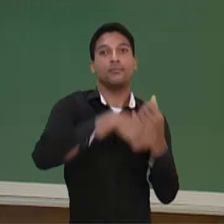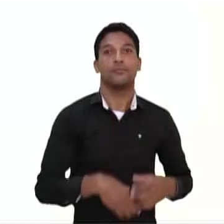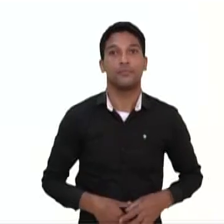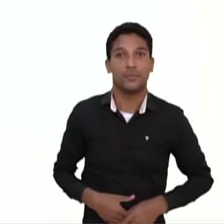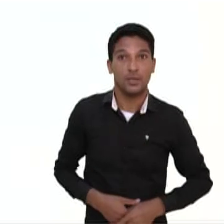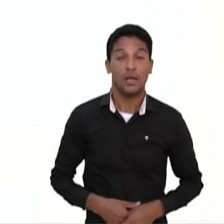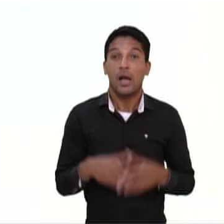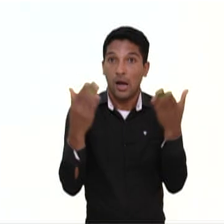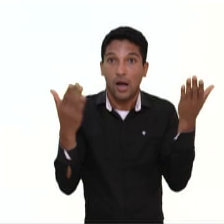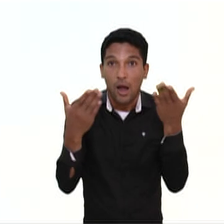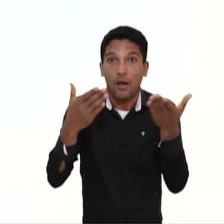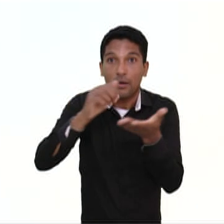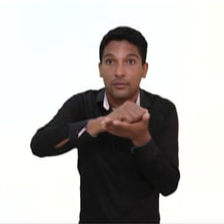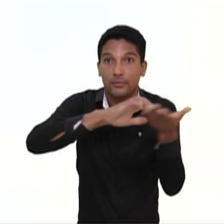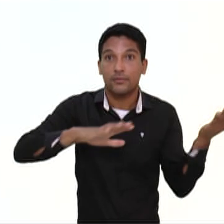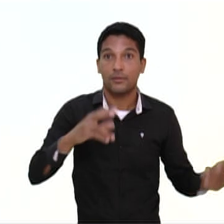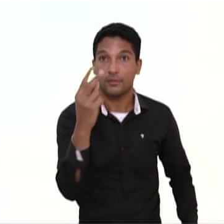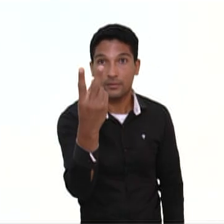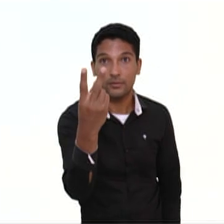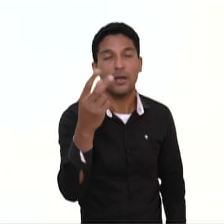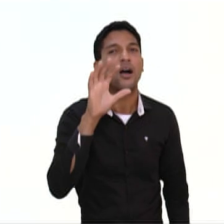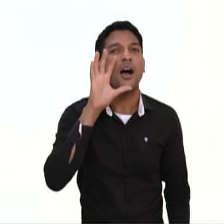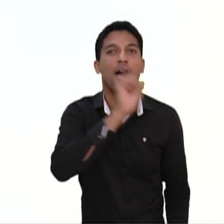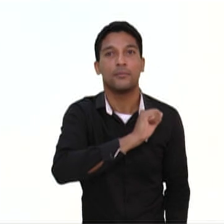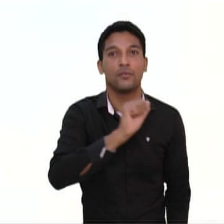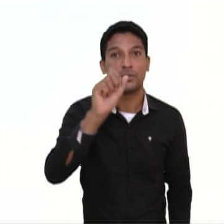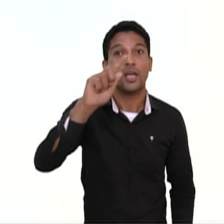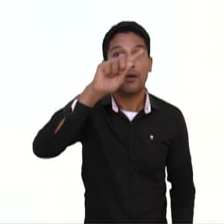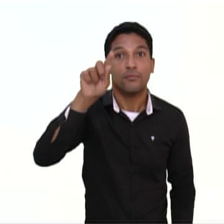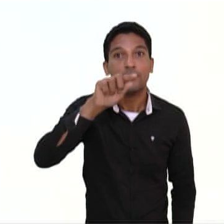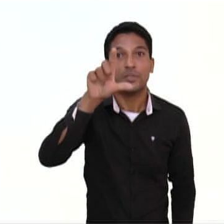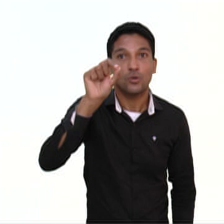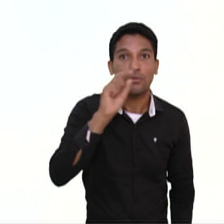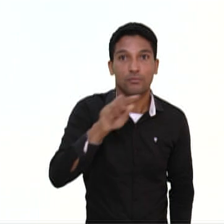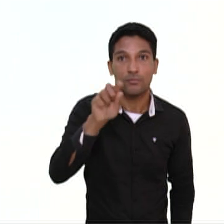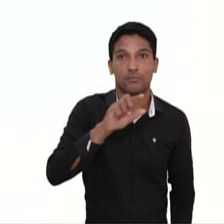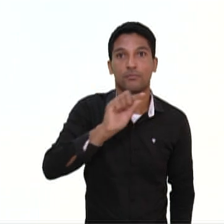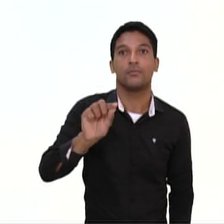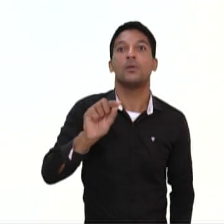as respostas ali, anota e nós já voltamos com a solução.